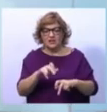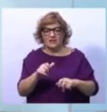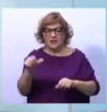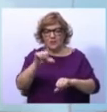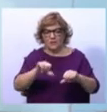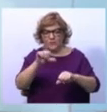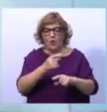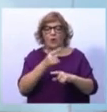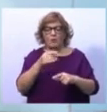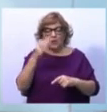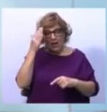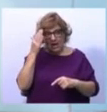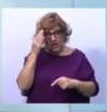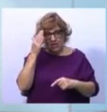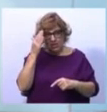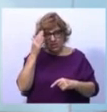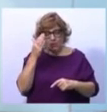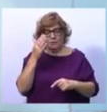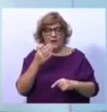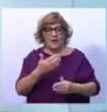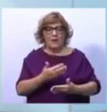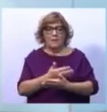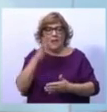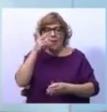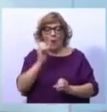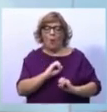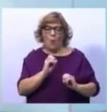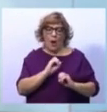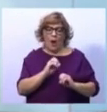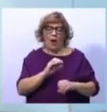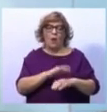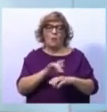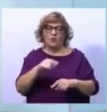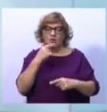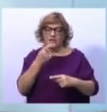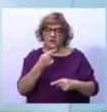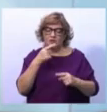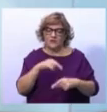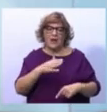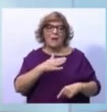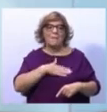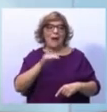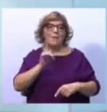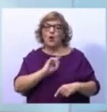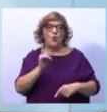fórmula, porque acham que não têm em leite. Claro. E por isso é que eu volto àquilo que disse, a mama não é